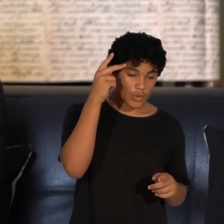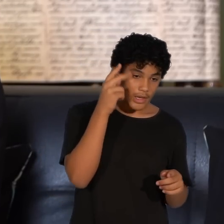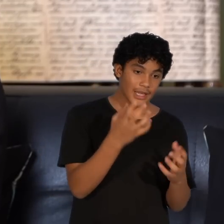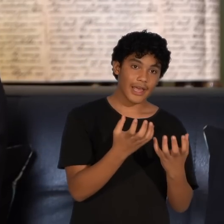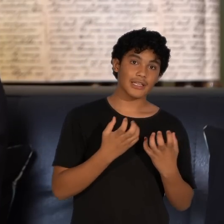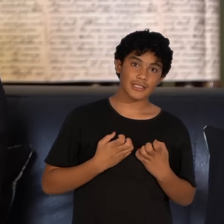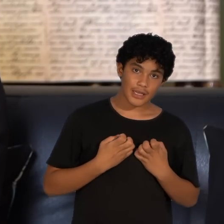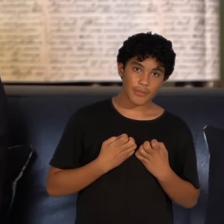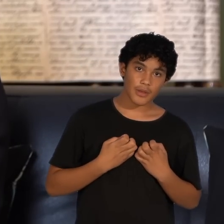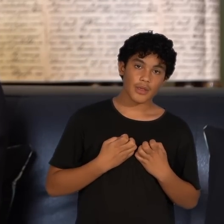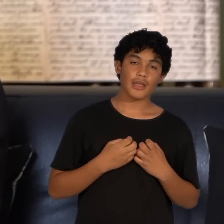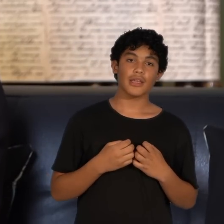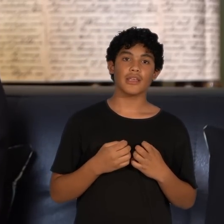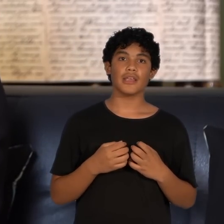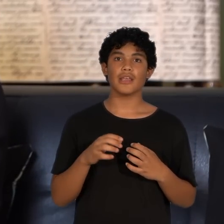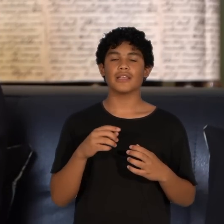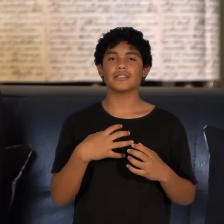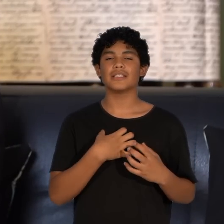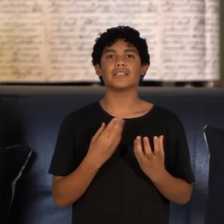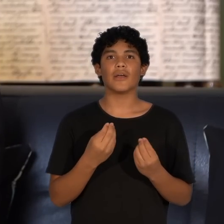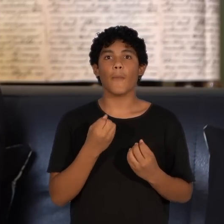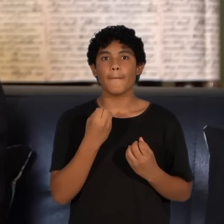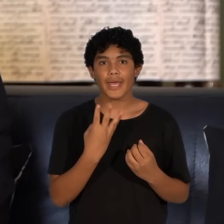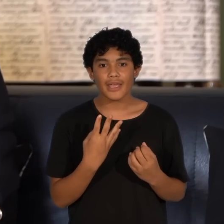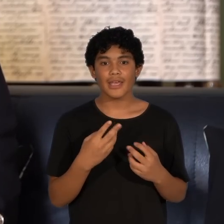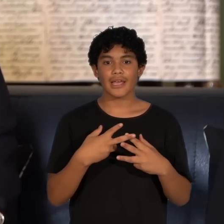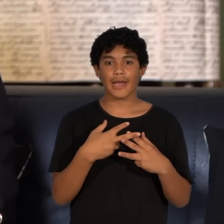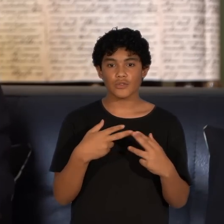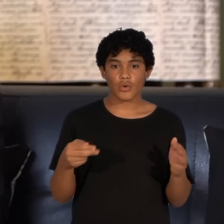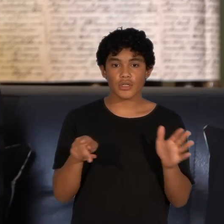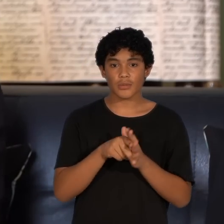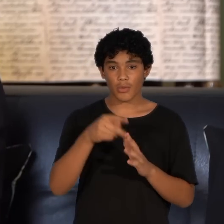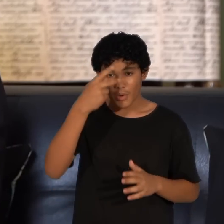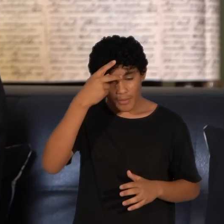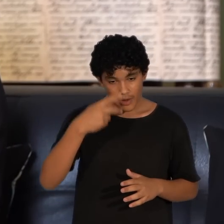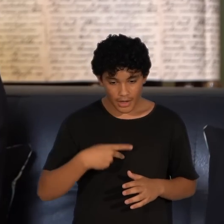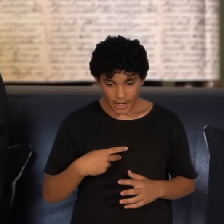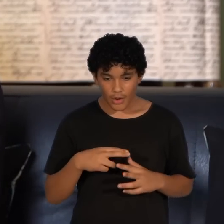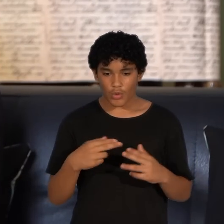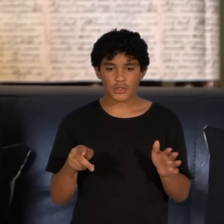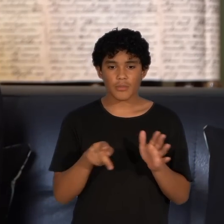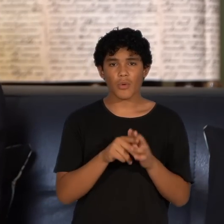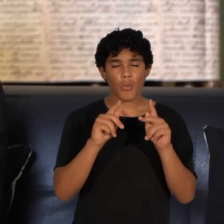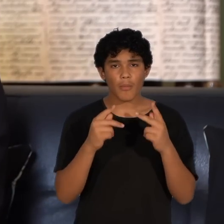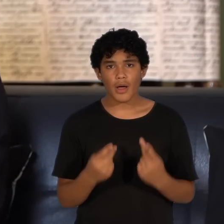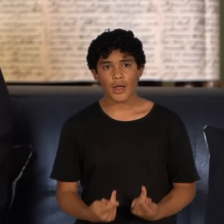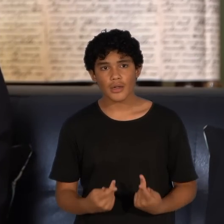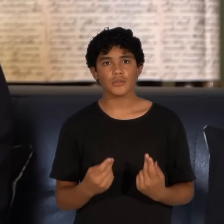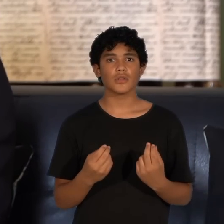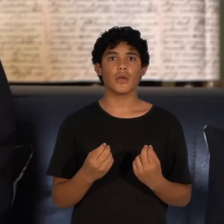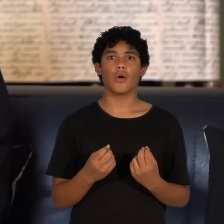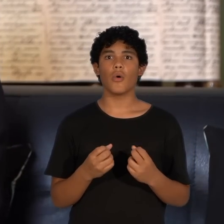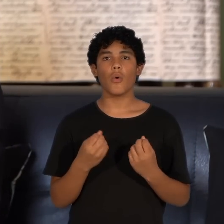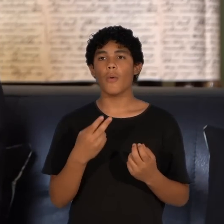que recebe, entra numa plenitude que as necessidades e as suas questões, tanto de fragilidades humanas ou